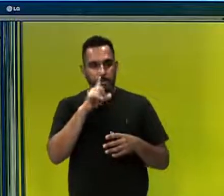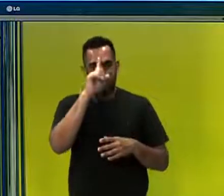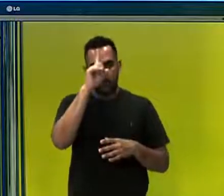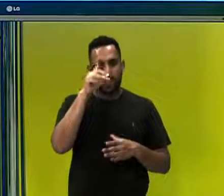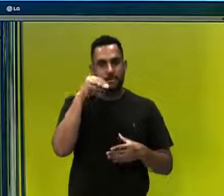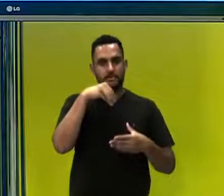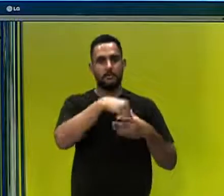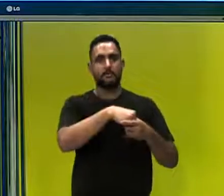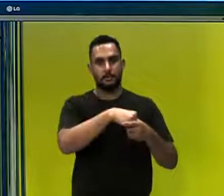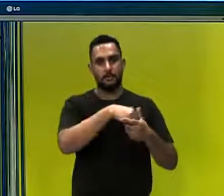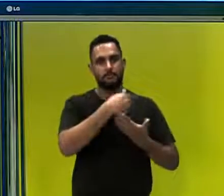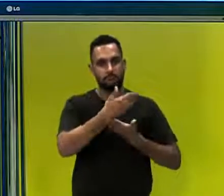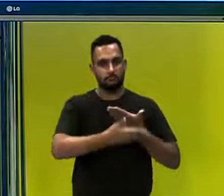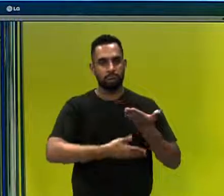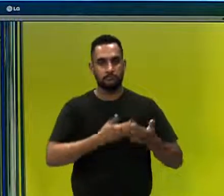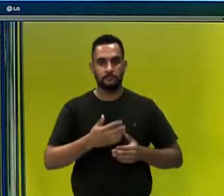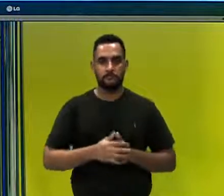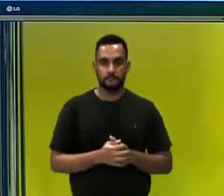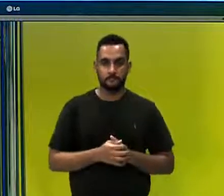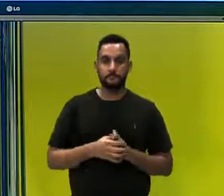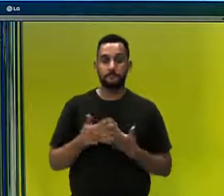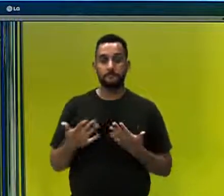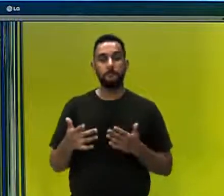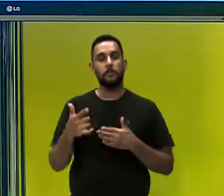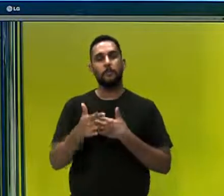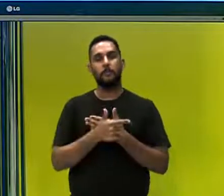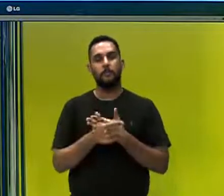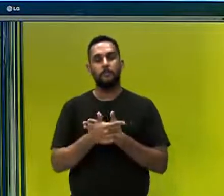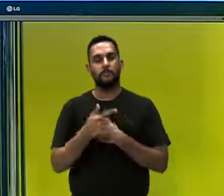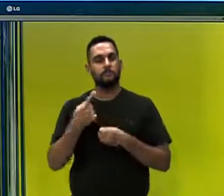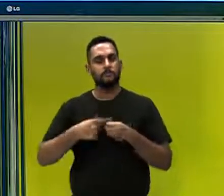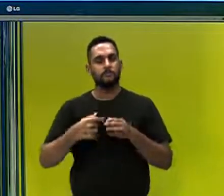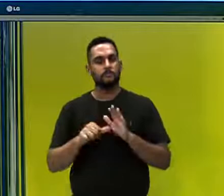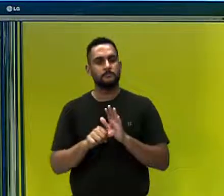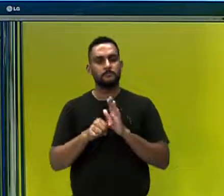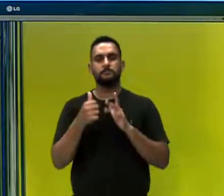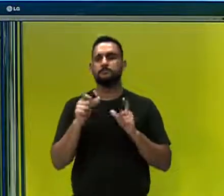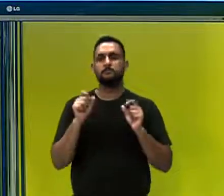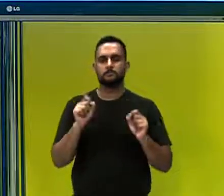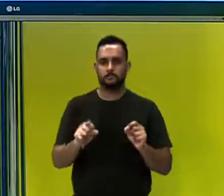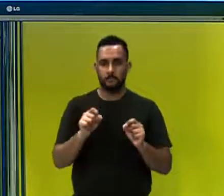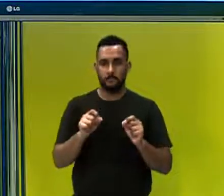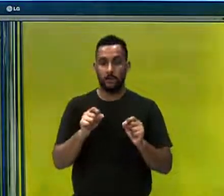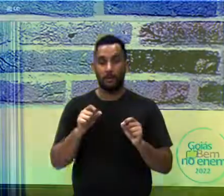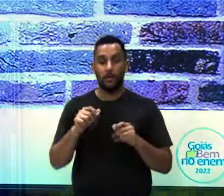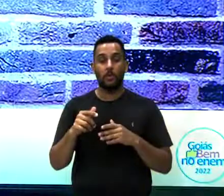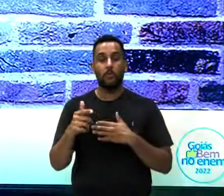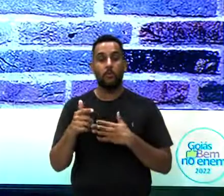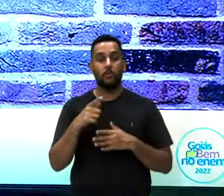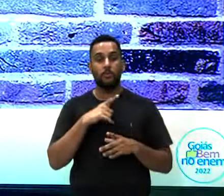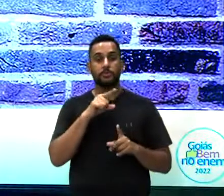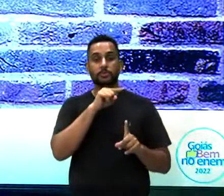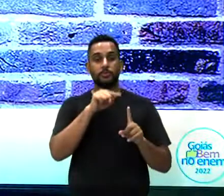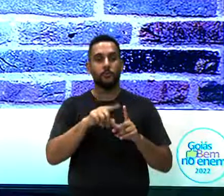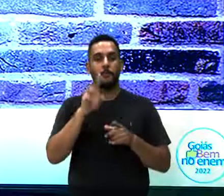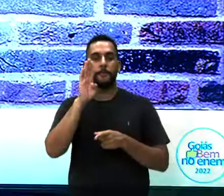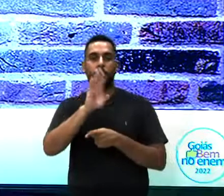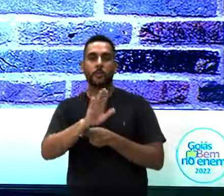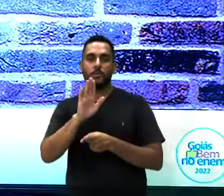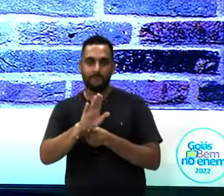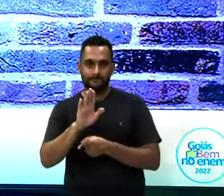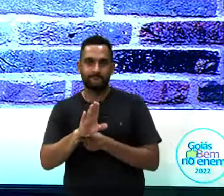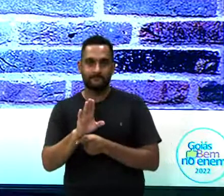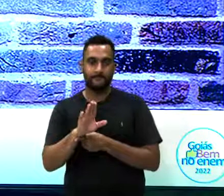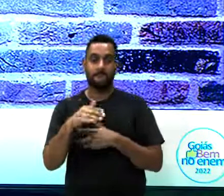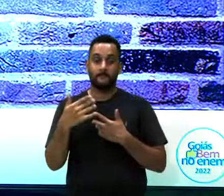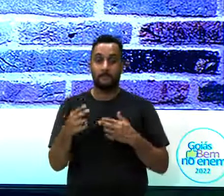tá bom? A função das primeiras cidades. As cidades, elas surgem com essa função de proteção. Então, até por isso que a gente